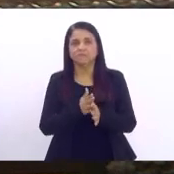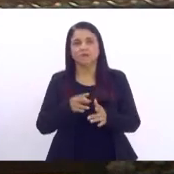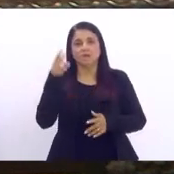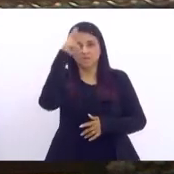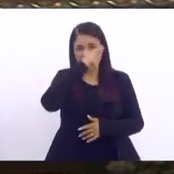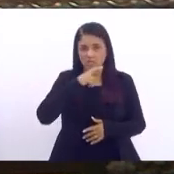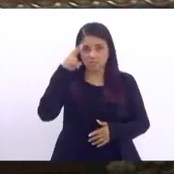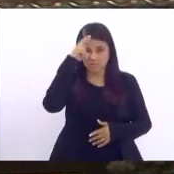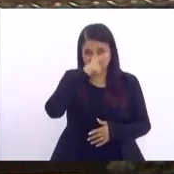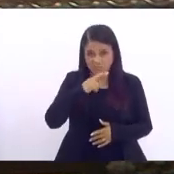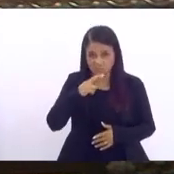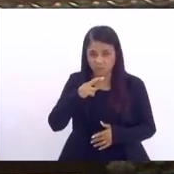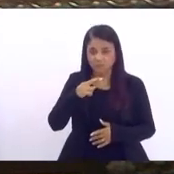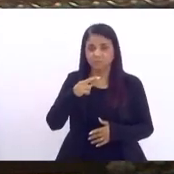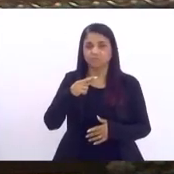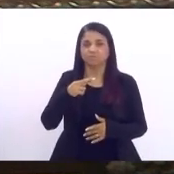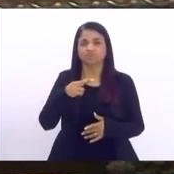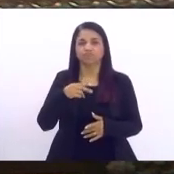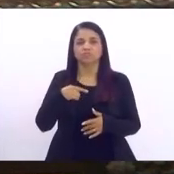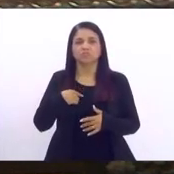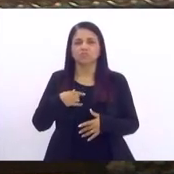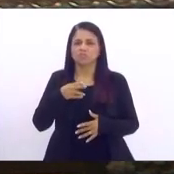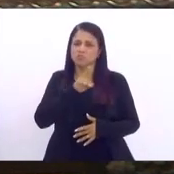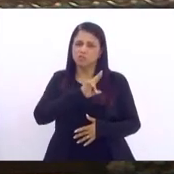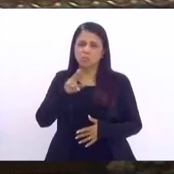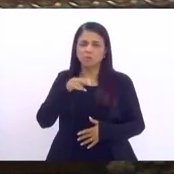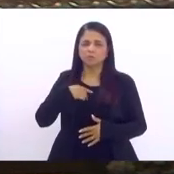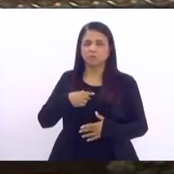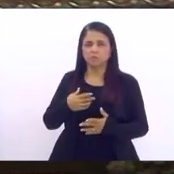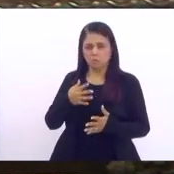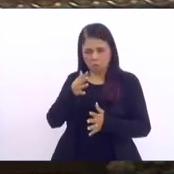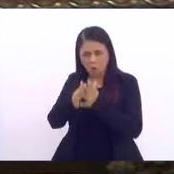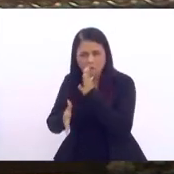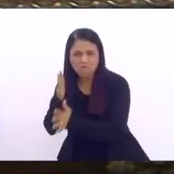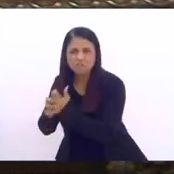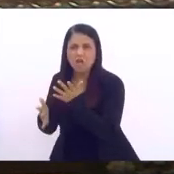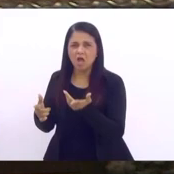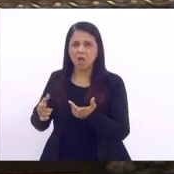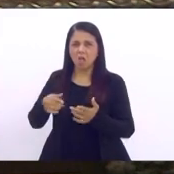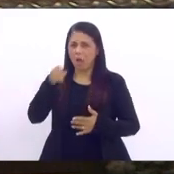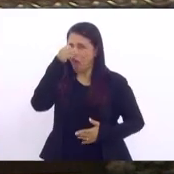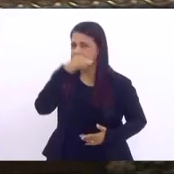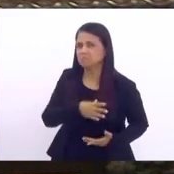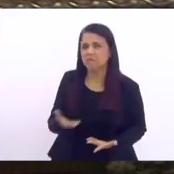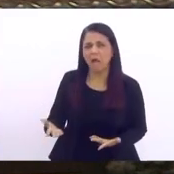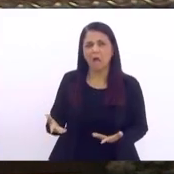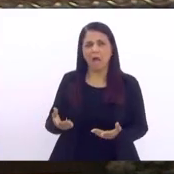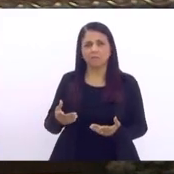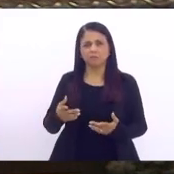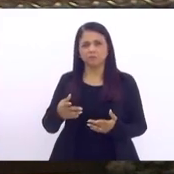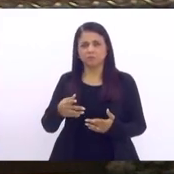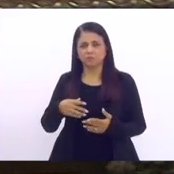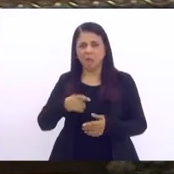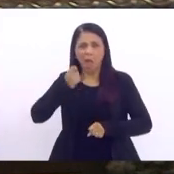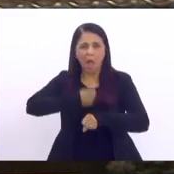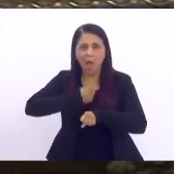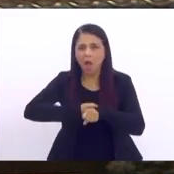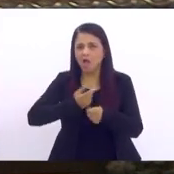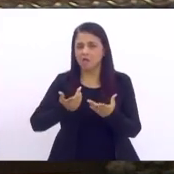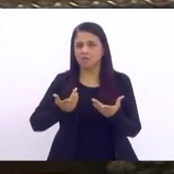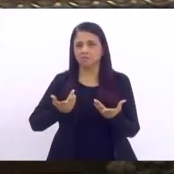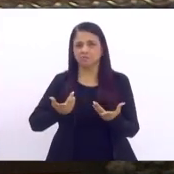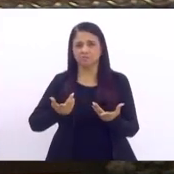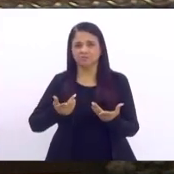de truculento, nos chamando de abusados, de arrogantes. Mas, na verdade, nós só